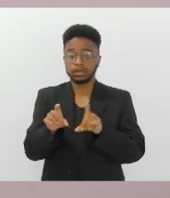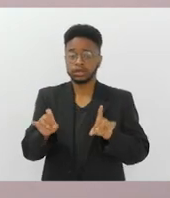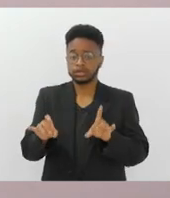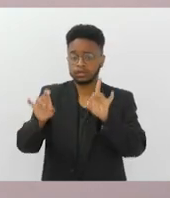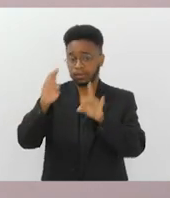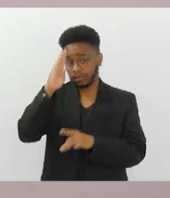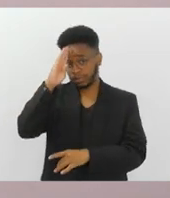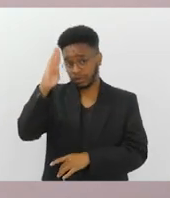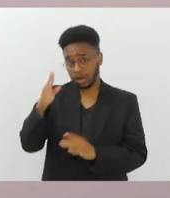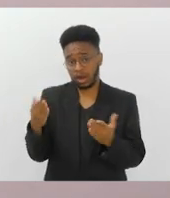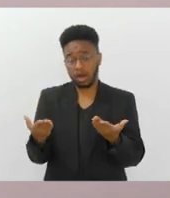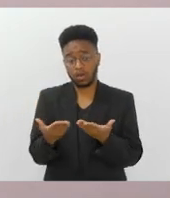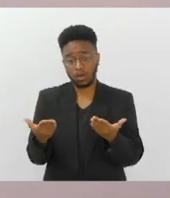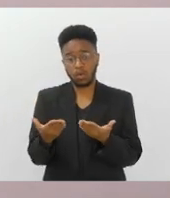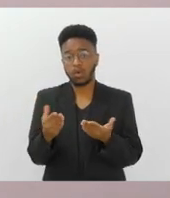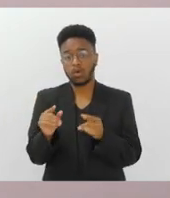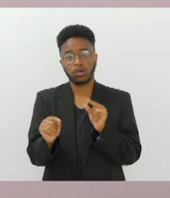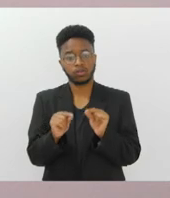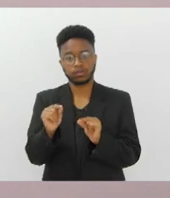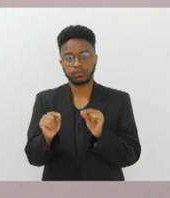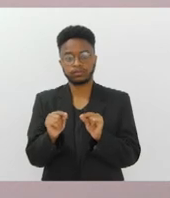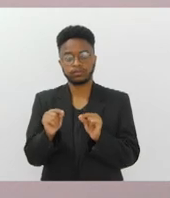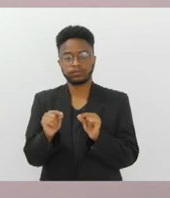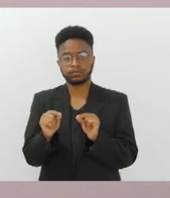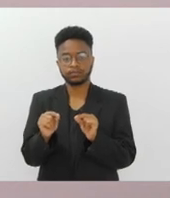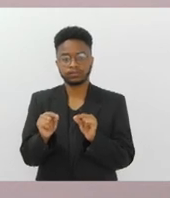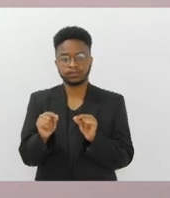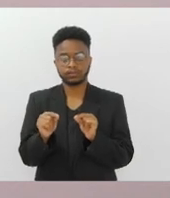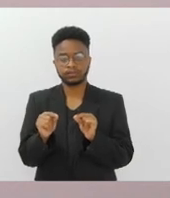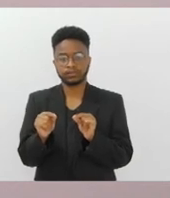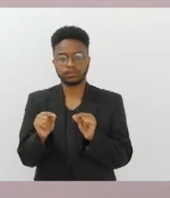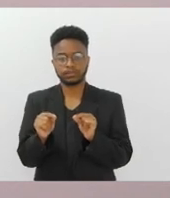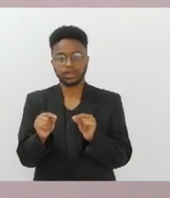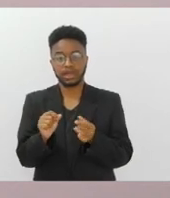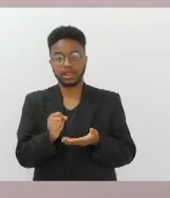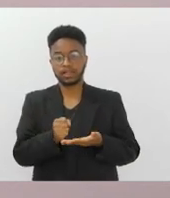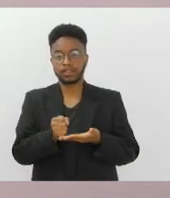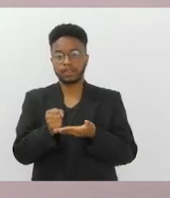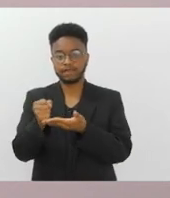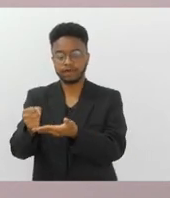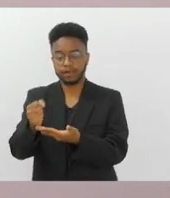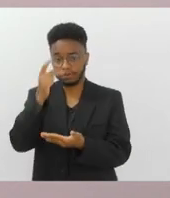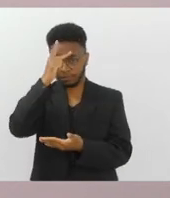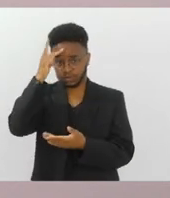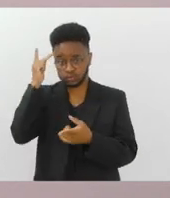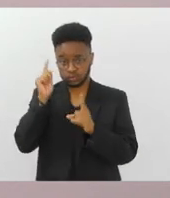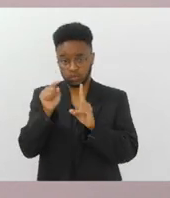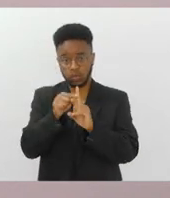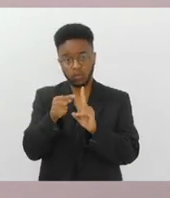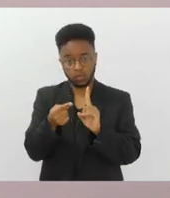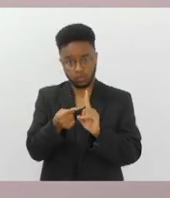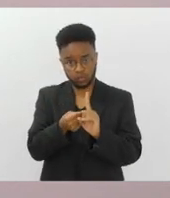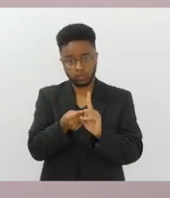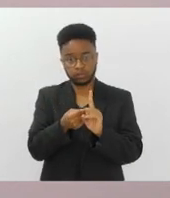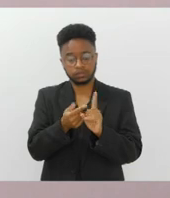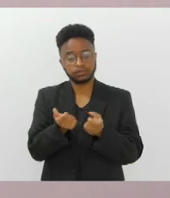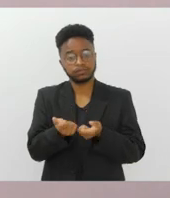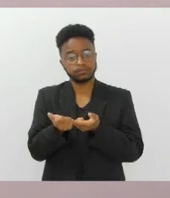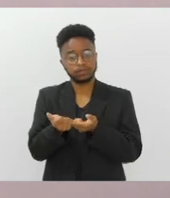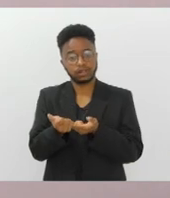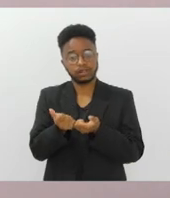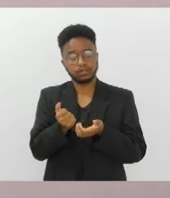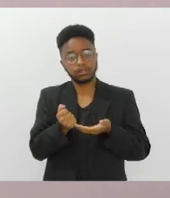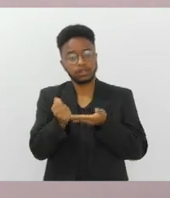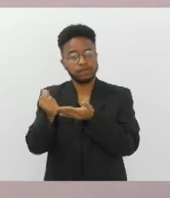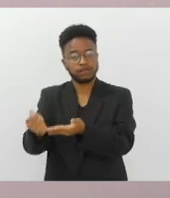nesse momento também de levar essa pessoa gestante ao Sistema Único de